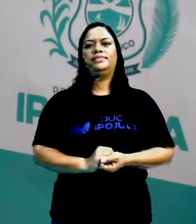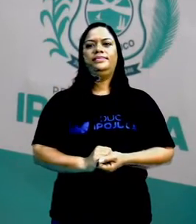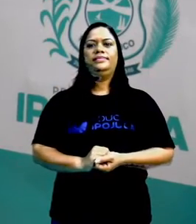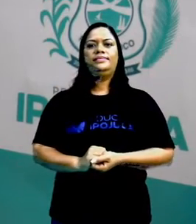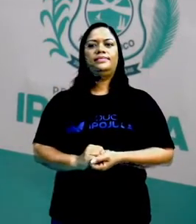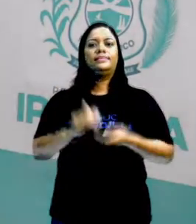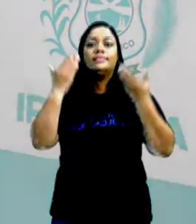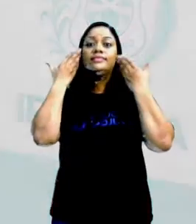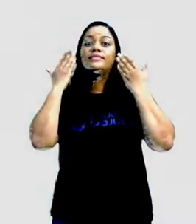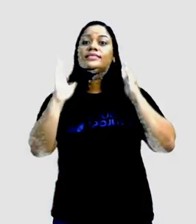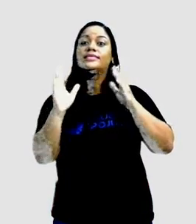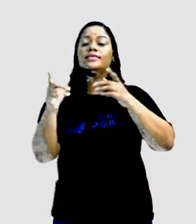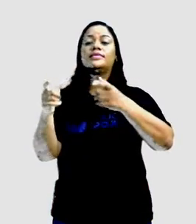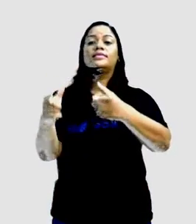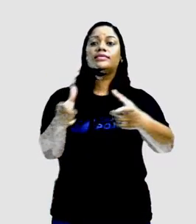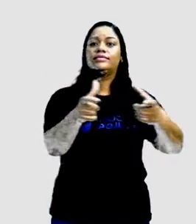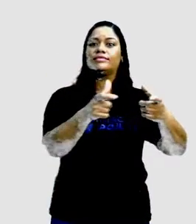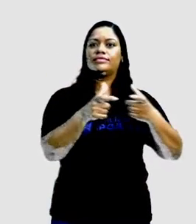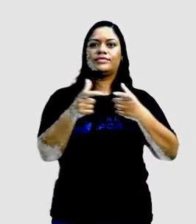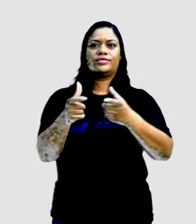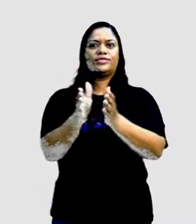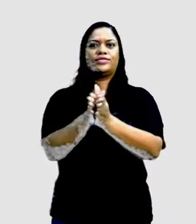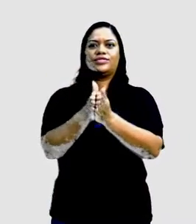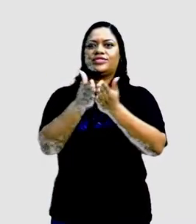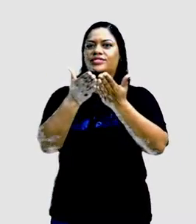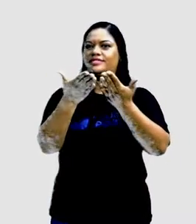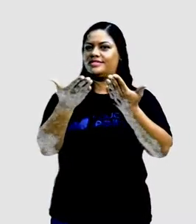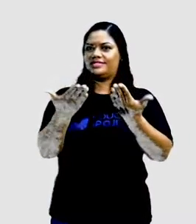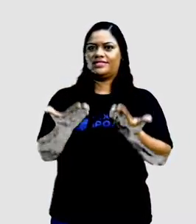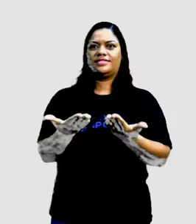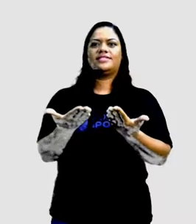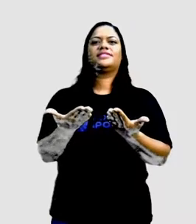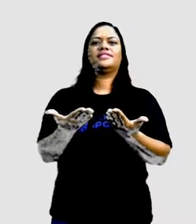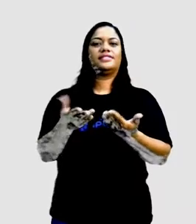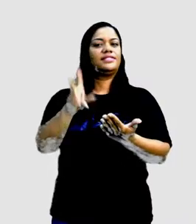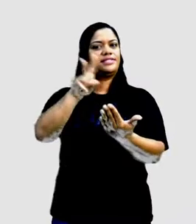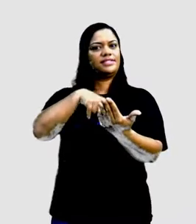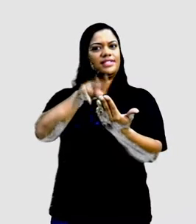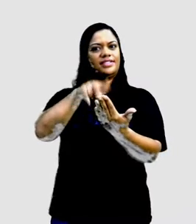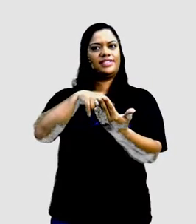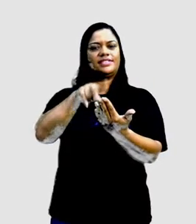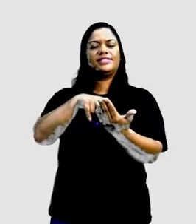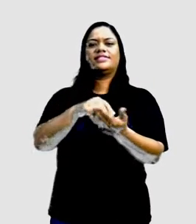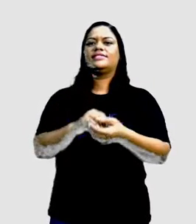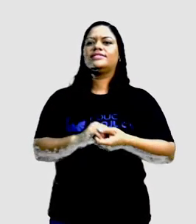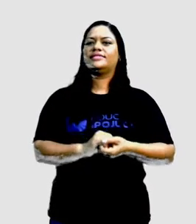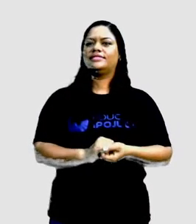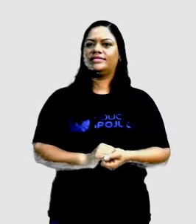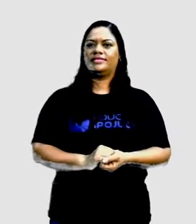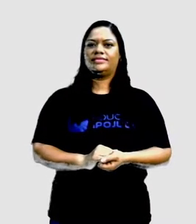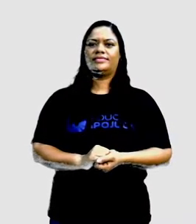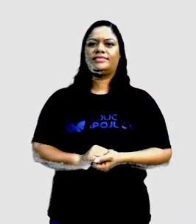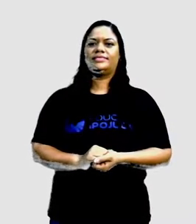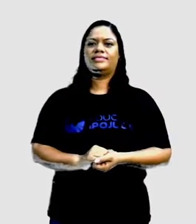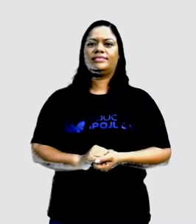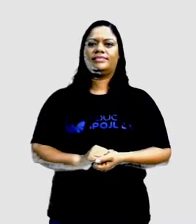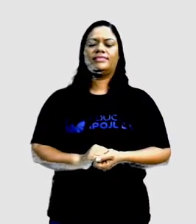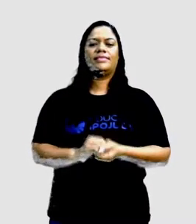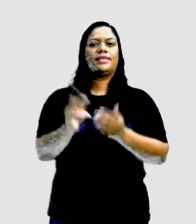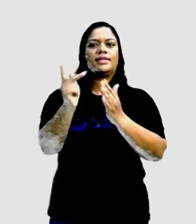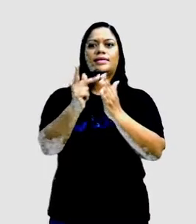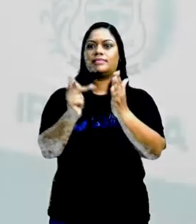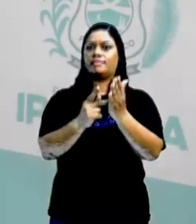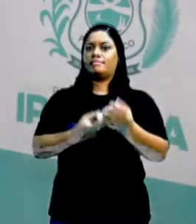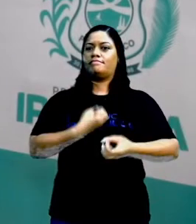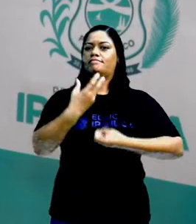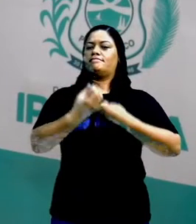não se sabe de onde pousa no livro que lê, Então, olha só, né? A poesia,